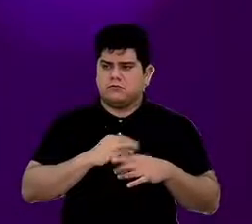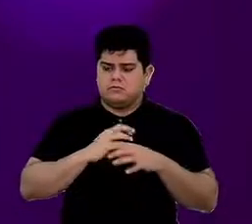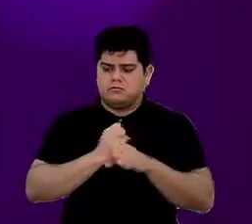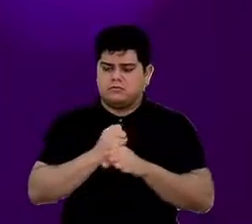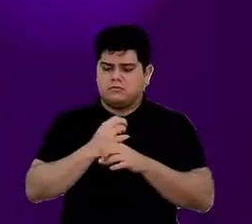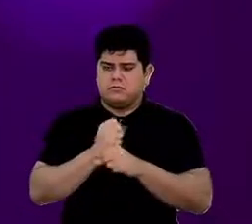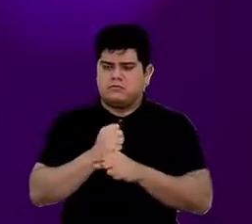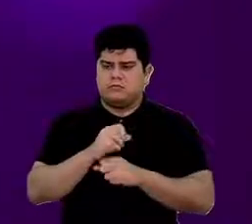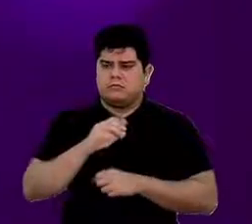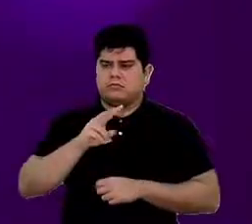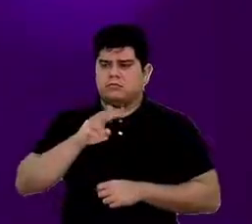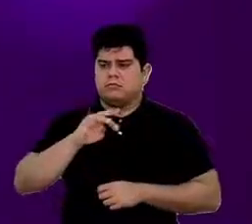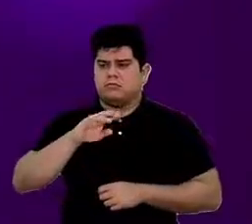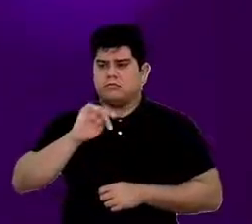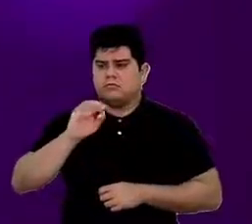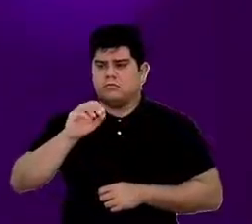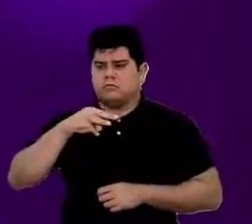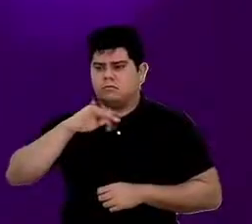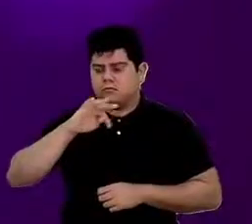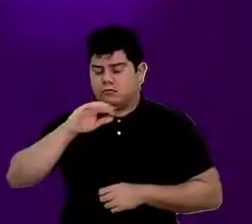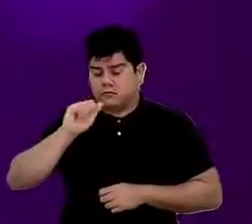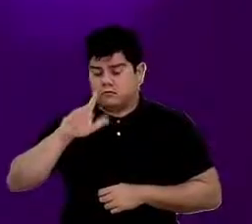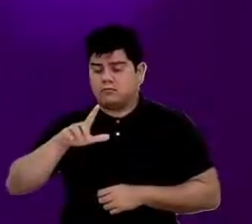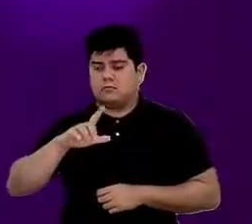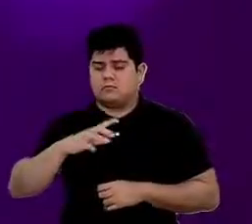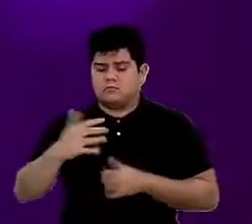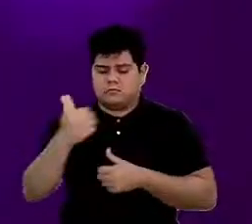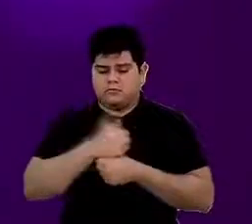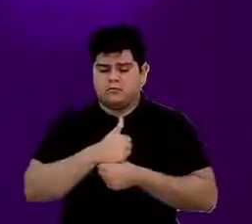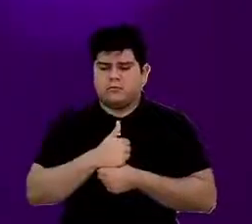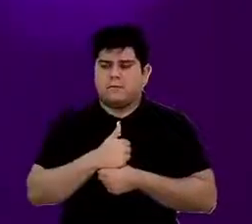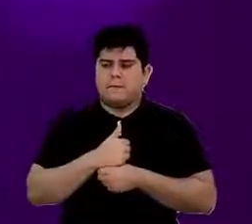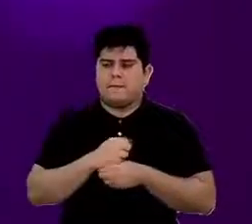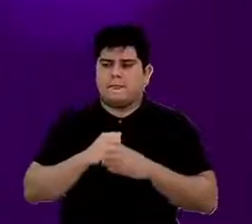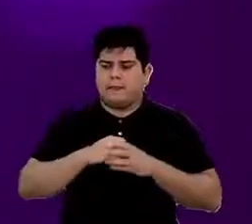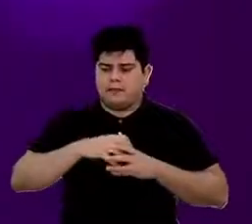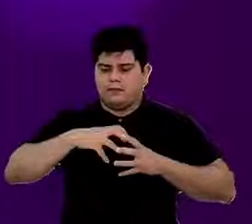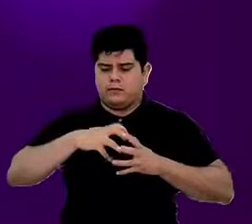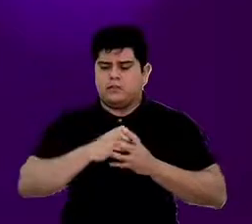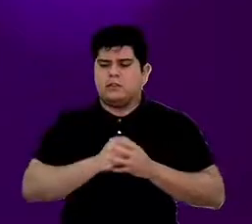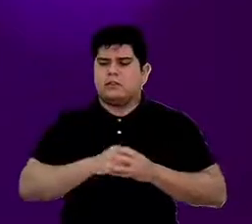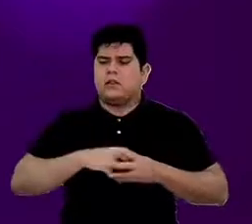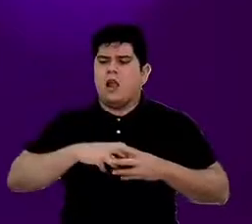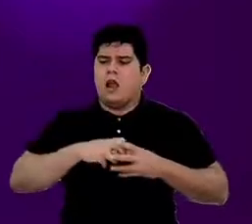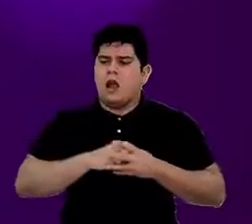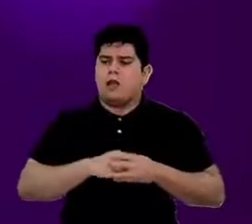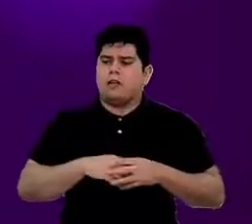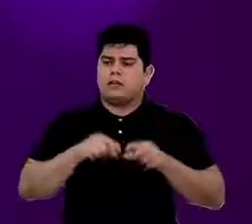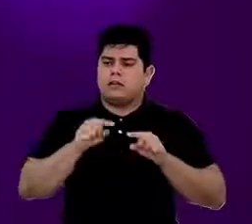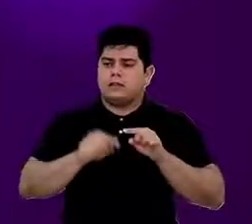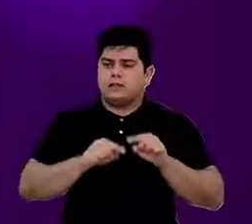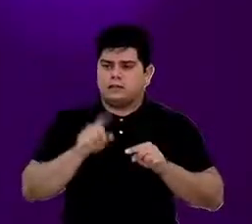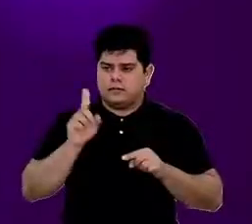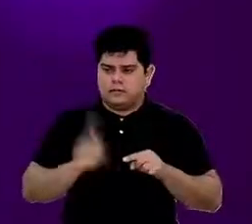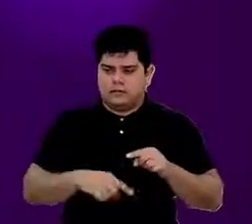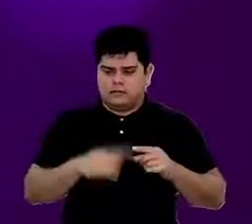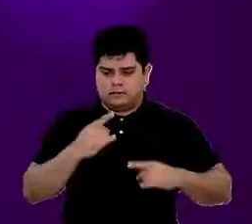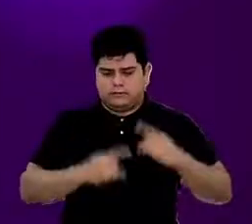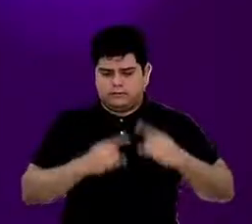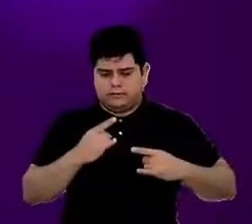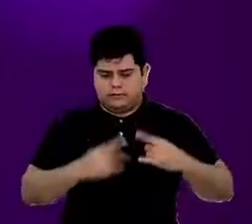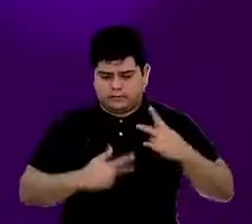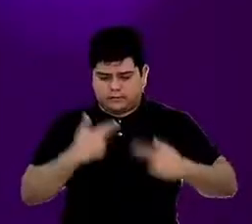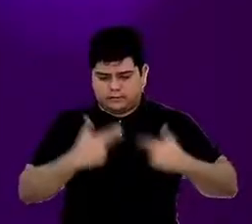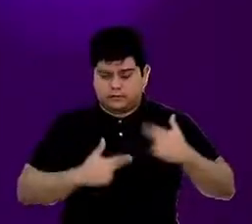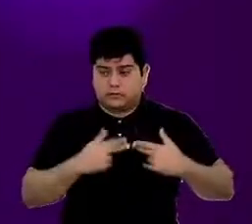válvula mitral, uma prótese expansível por balão. Ele ia ser por robótica, porque